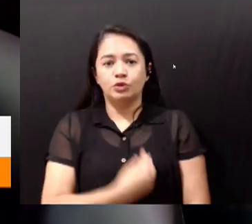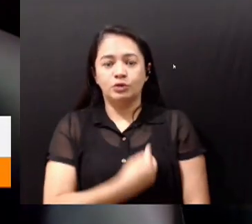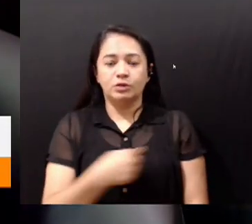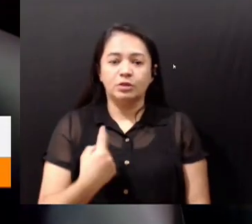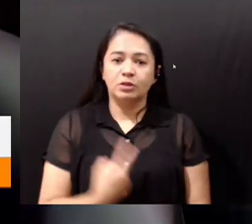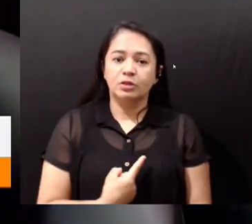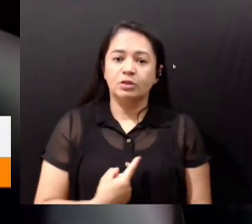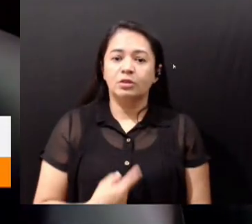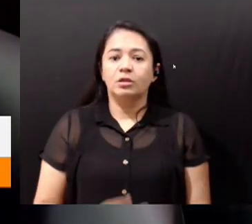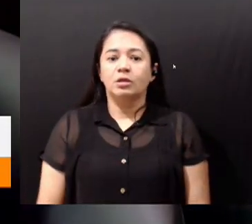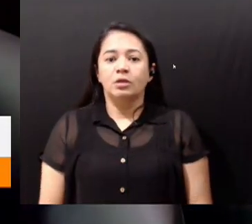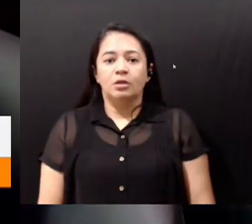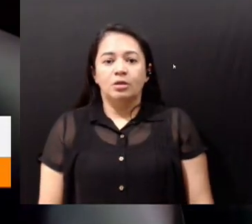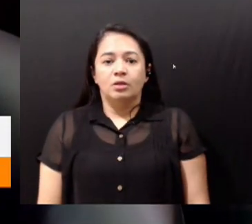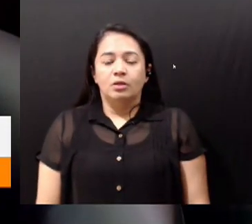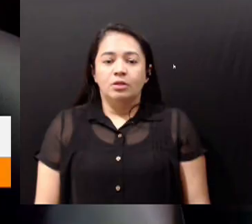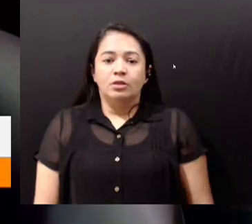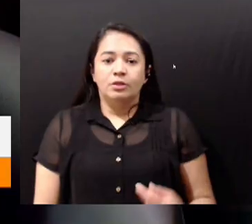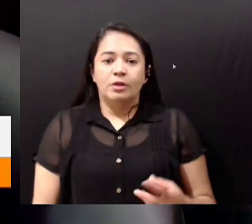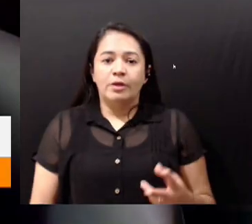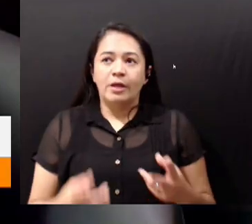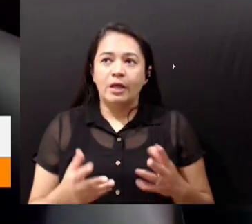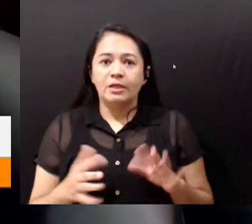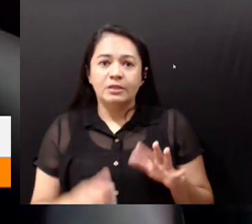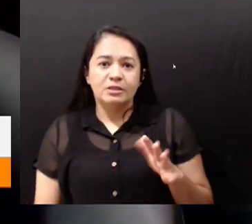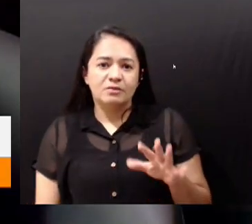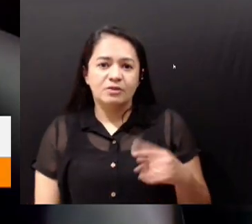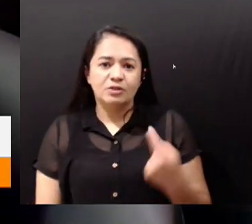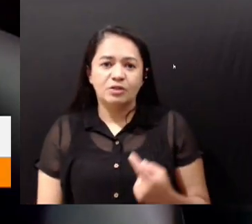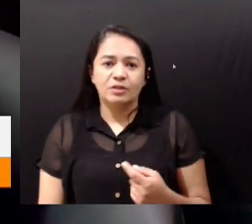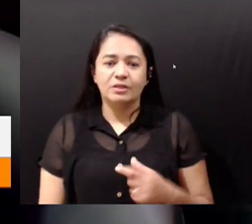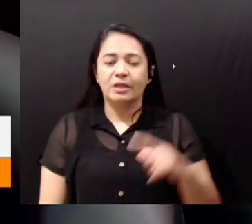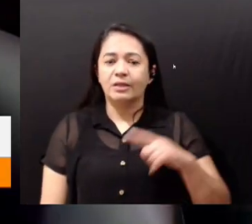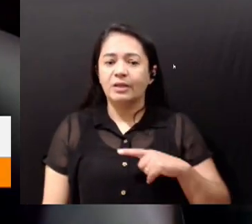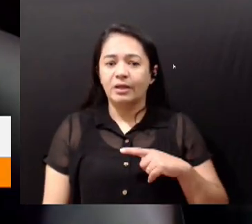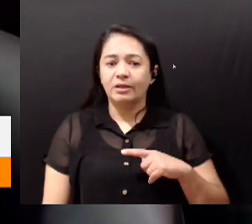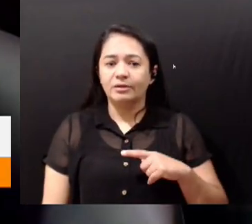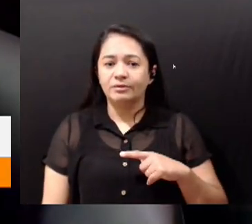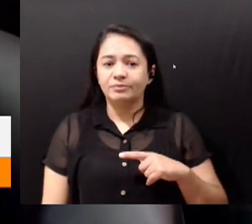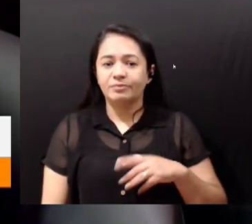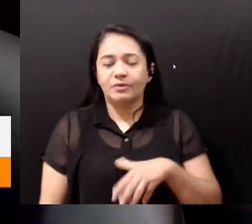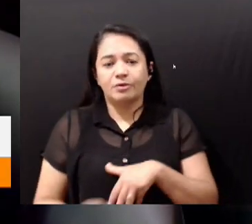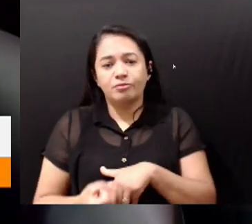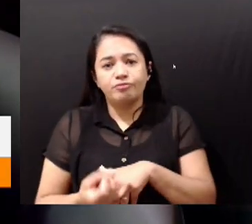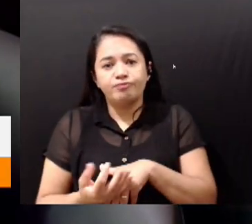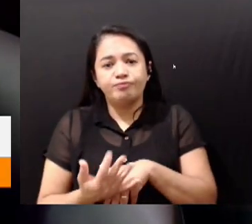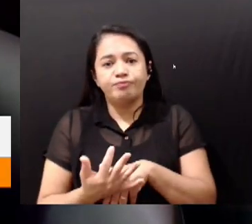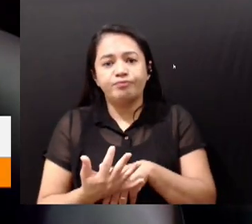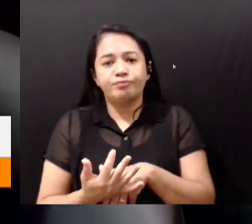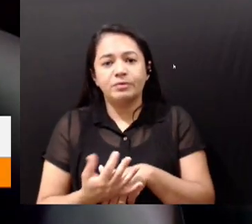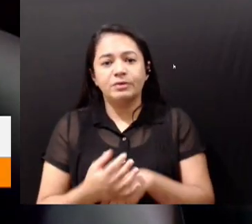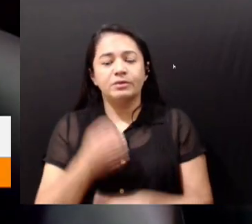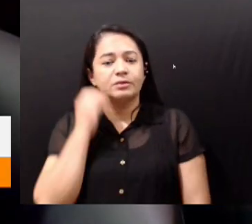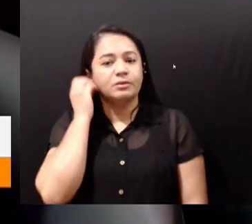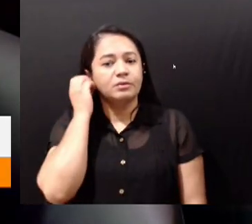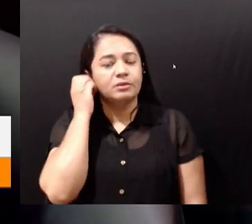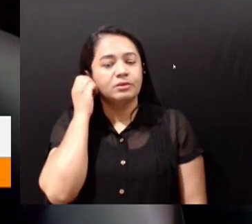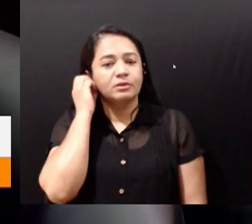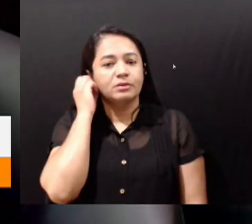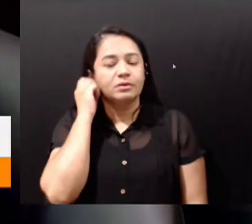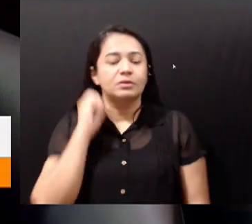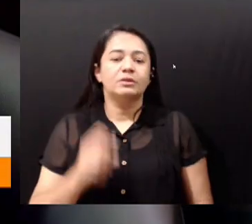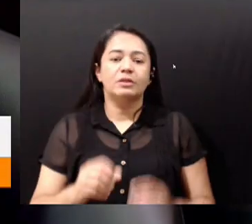né? Muitas vezes a gente tem uma inflamação dos adipócitos, que são as células de gordura. Então esses adipócitos, eles